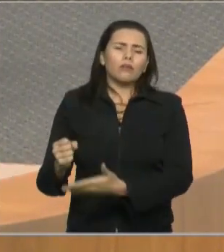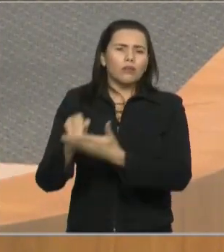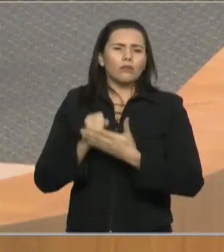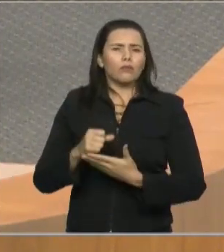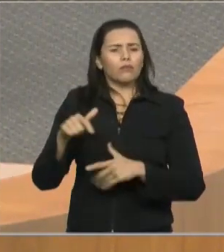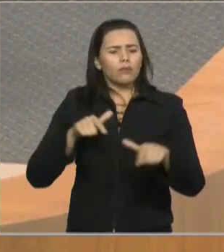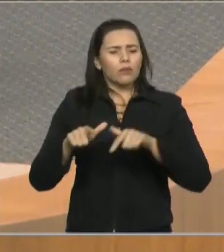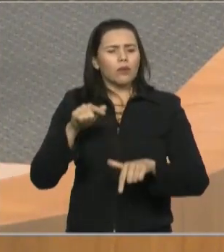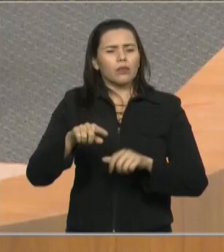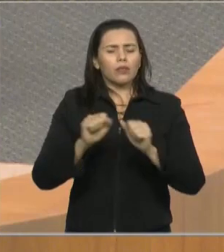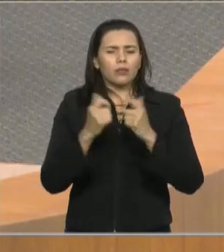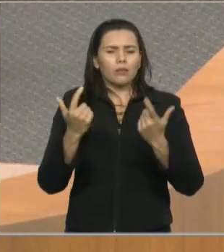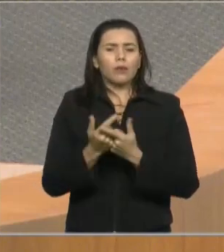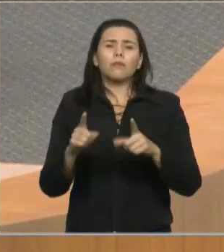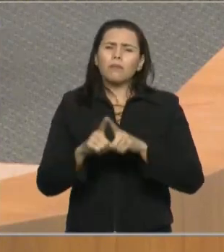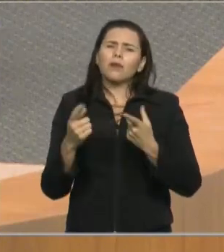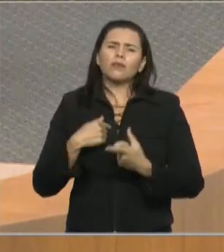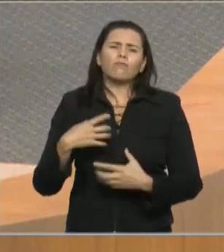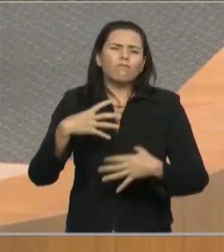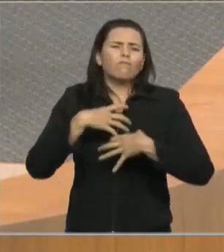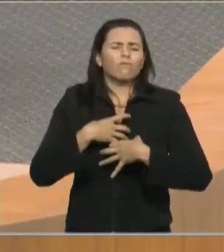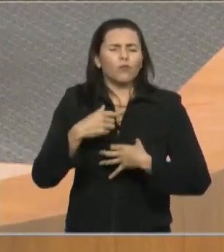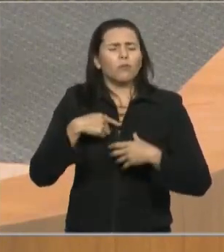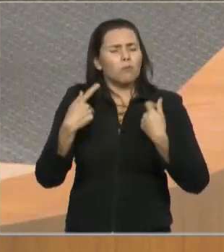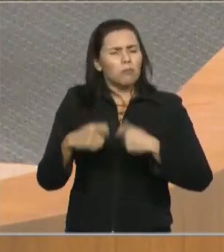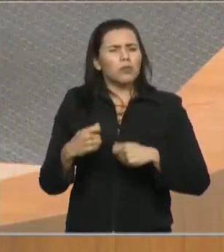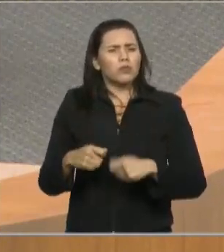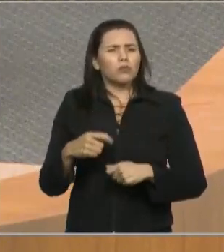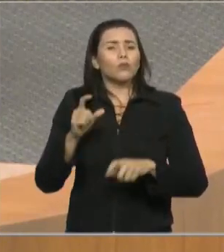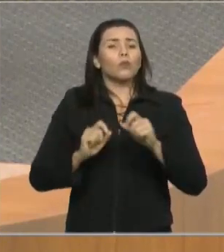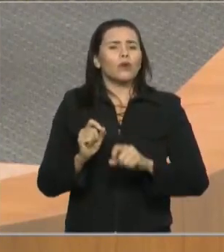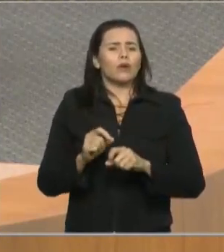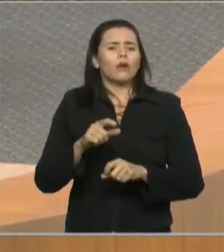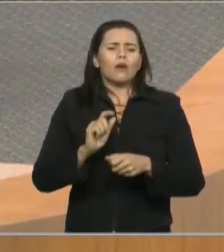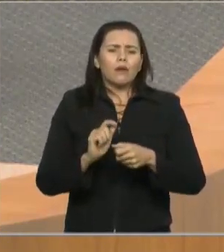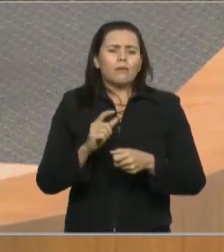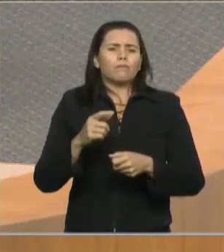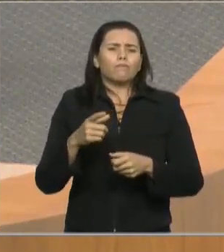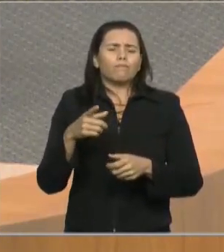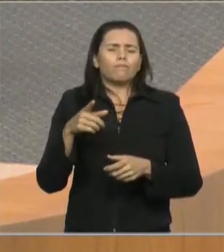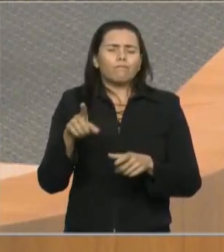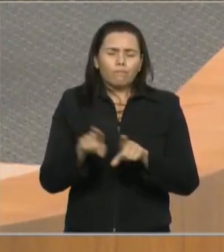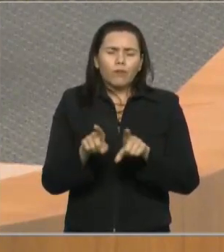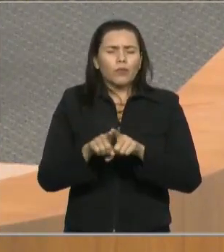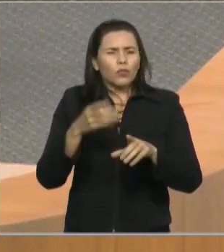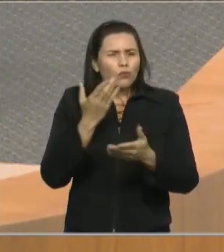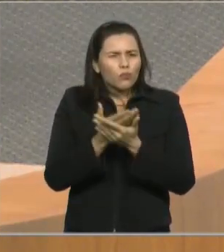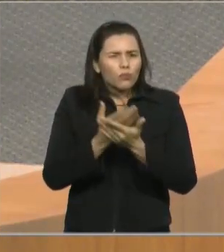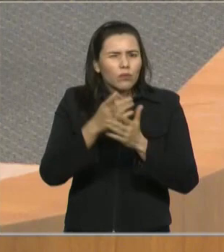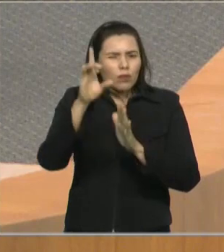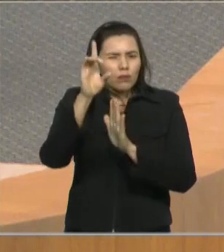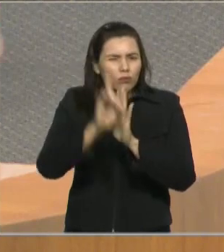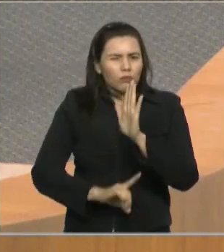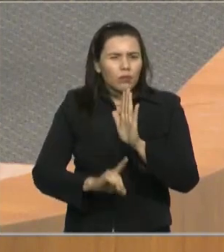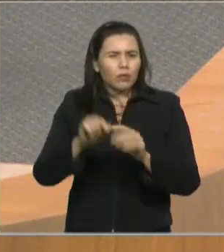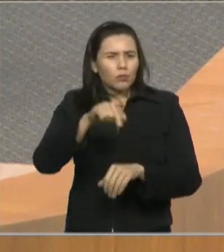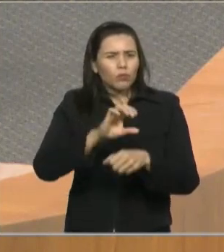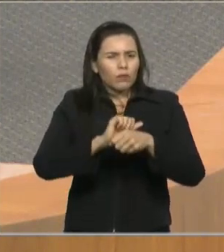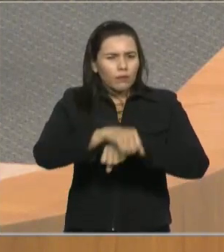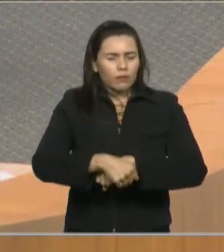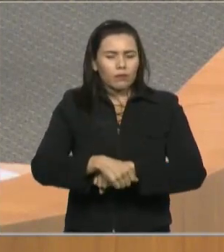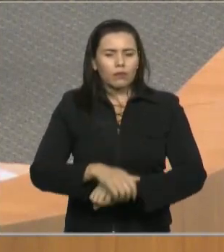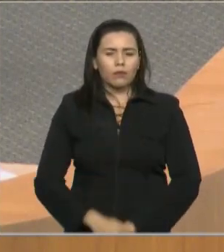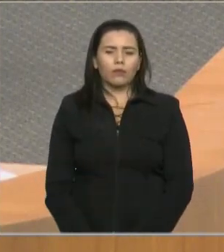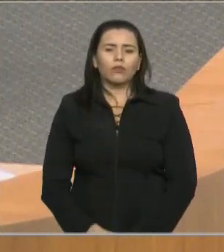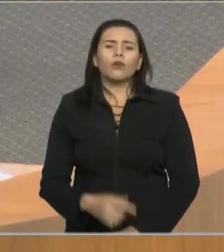Maranhão. Mas tinha essa necessidade, e com olhar voltado para a OAB, fortalecimento da advocacia para o Estado do Maranhão, com certeza